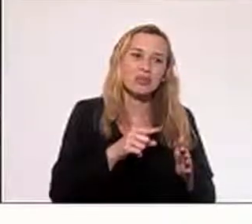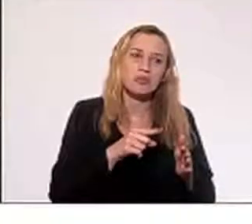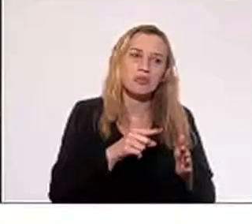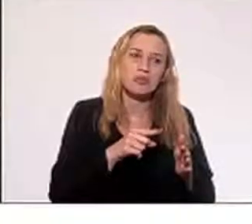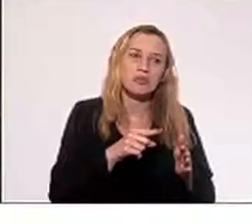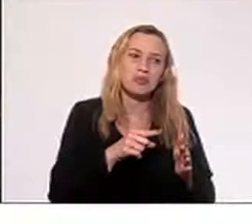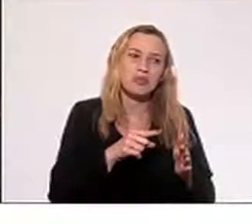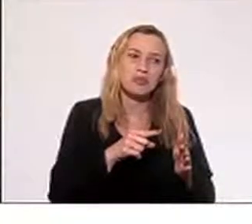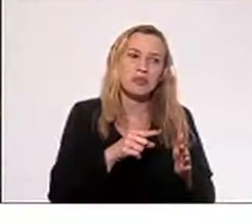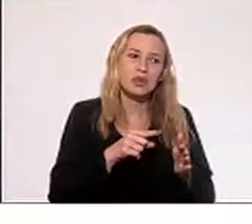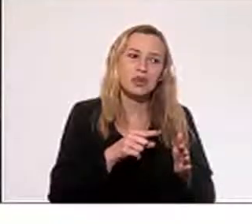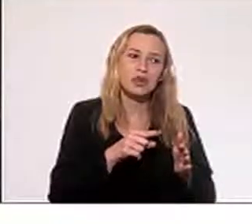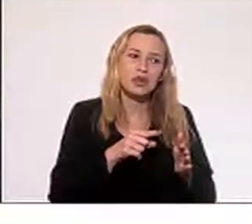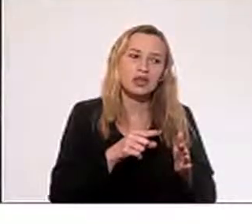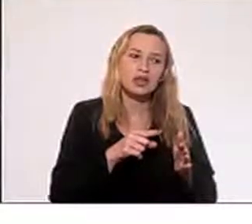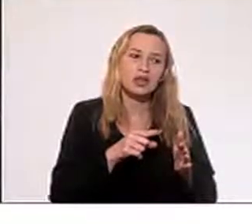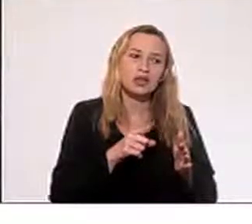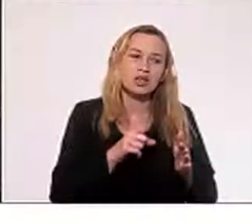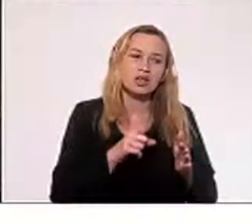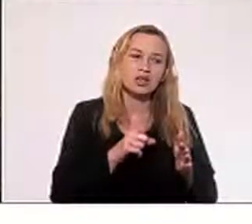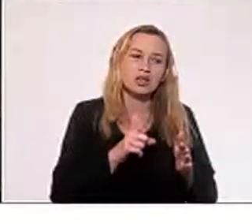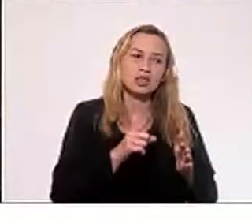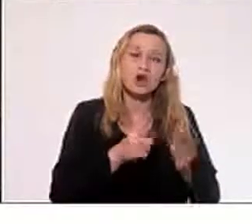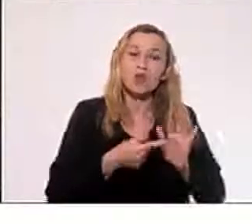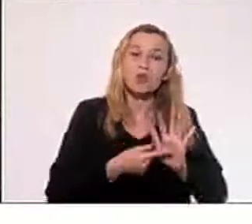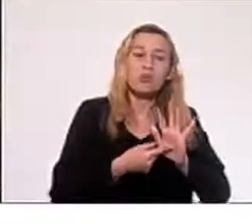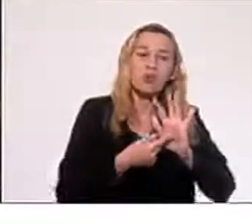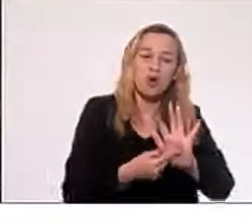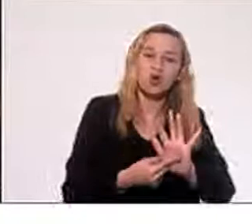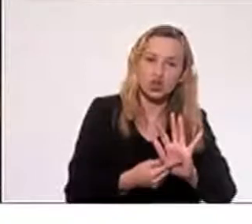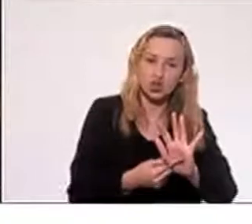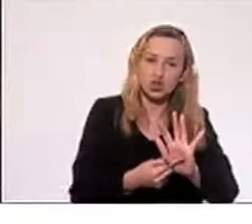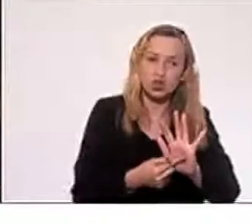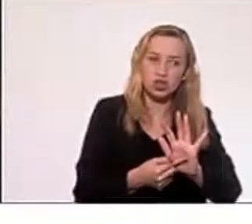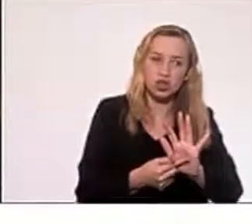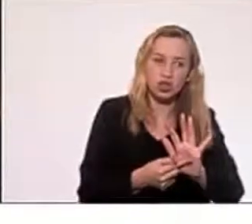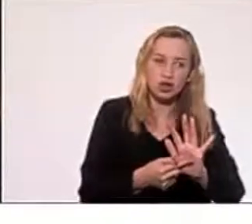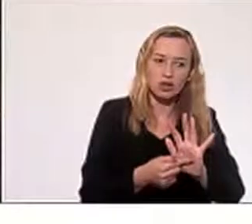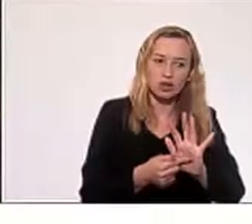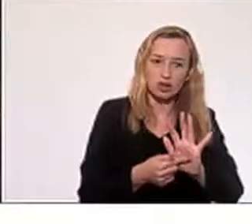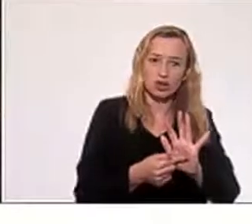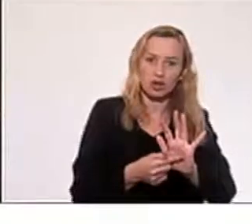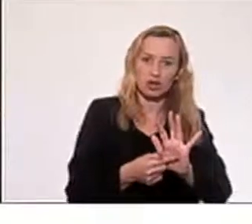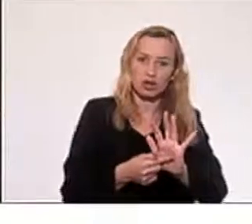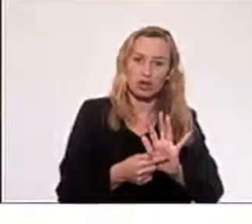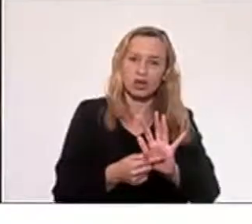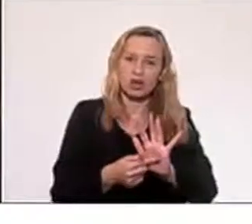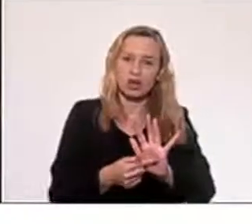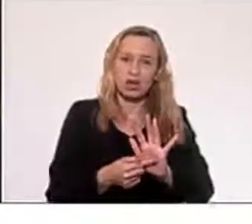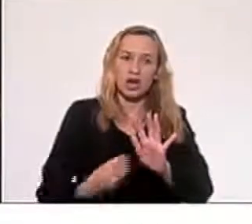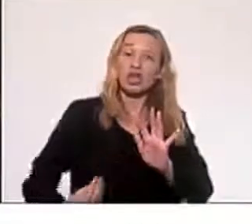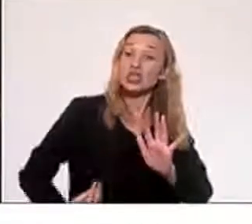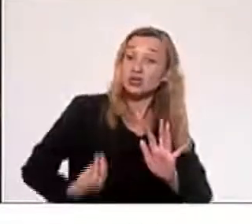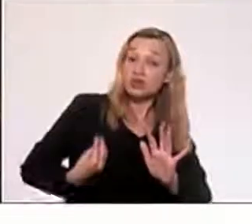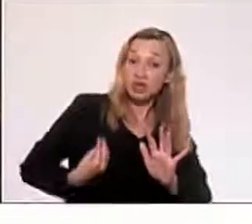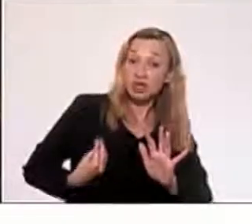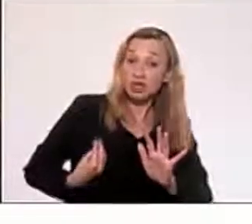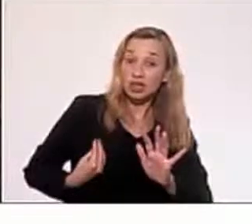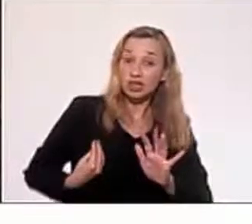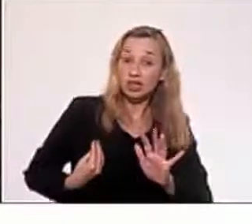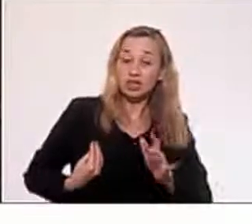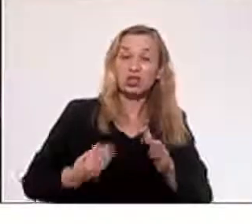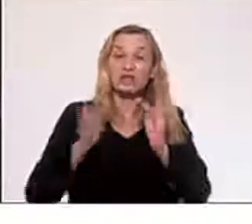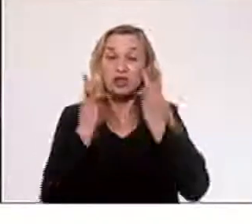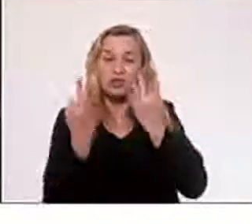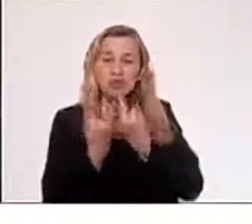dados que sejam frios, que não levem em consideração essas vidas por trás. Essas vidas são de famílias